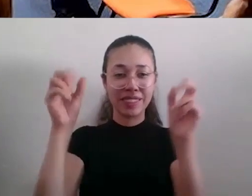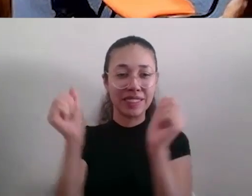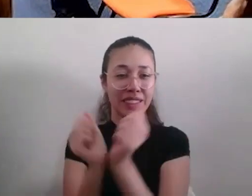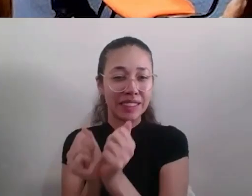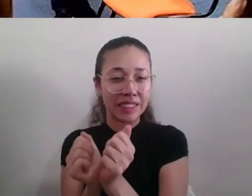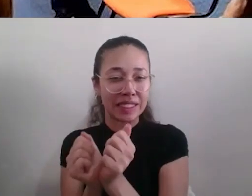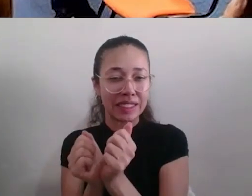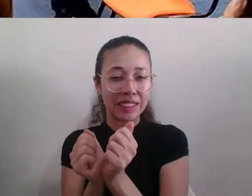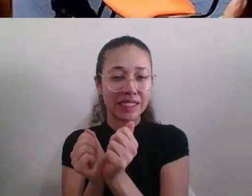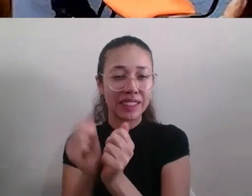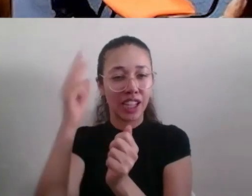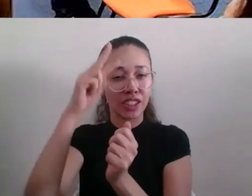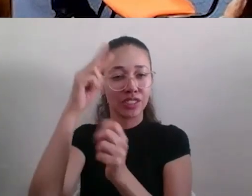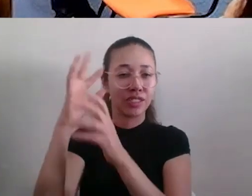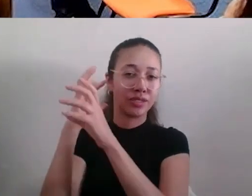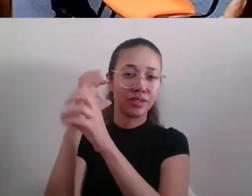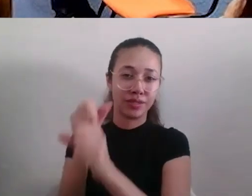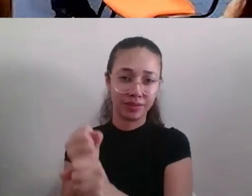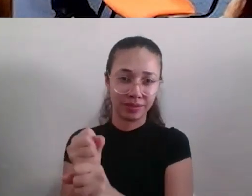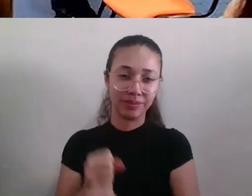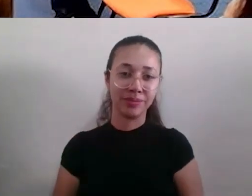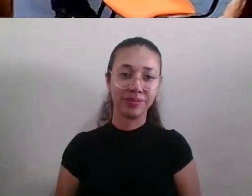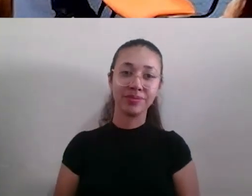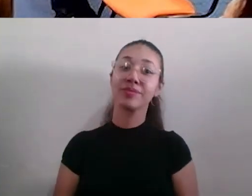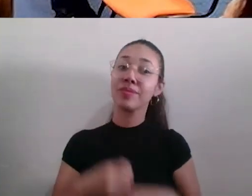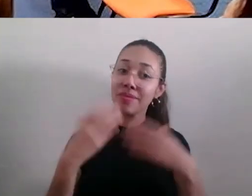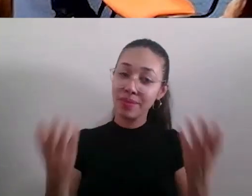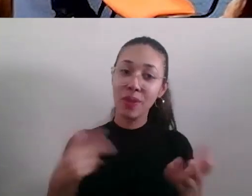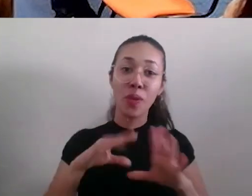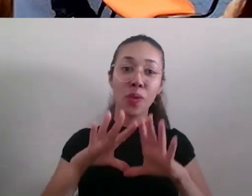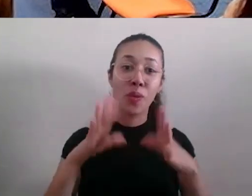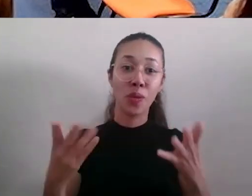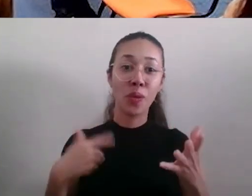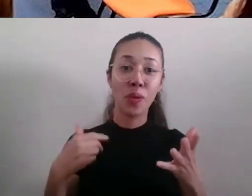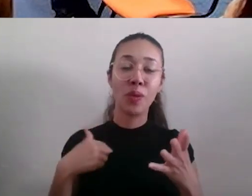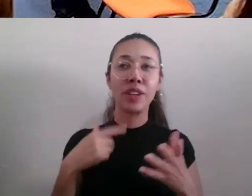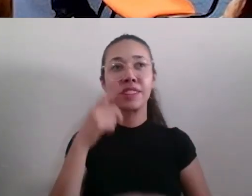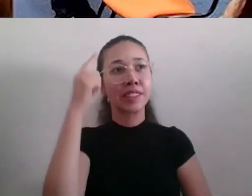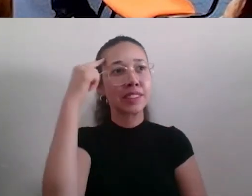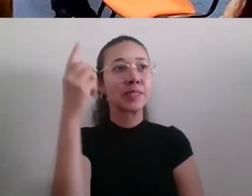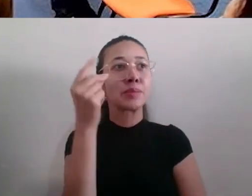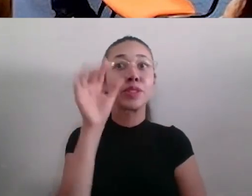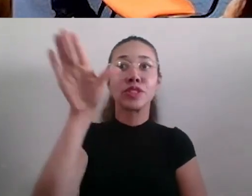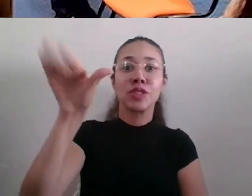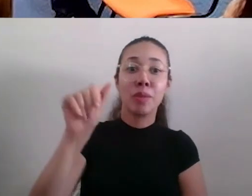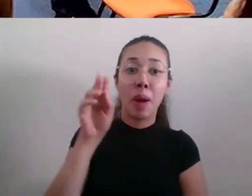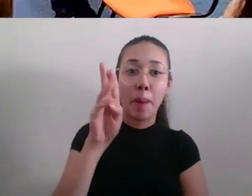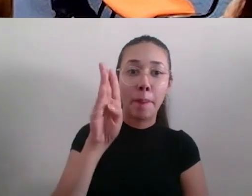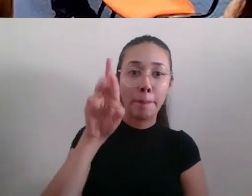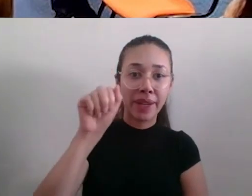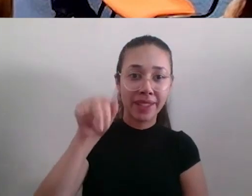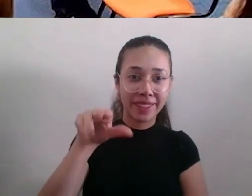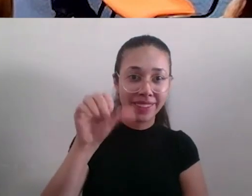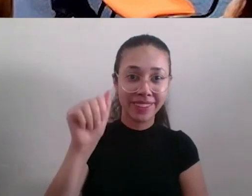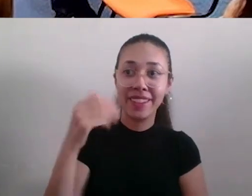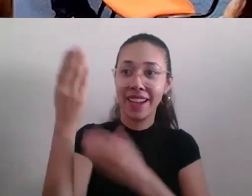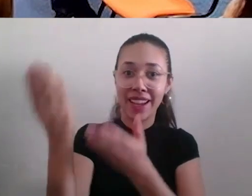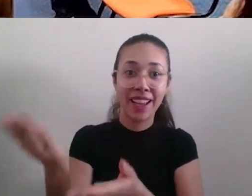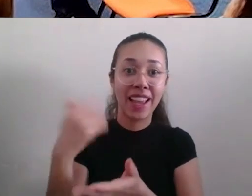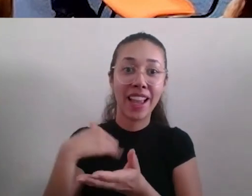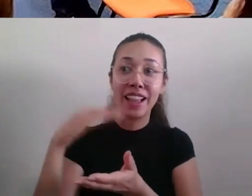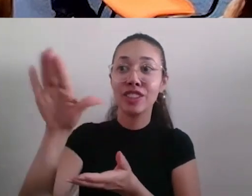Bom, quando surgiu a ideia de chamar a Branca aqui, a gente conseguiu conversar com a Branca, a ideia era pedir para a Branca